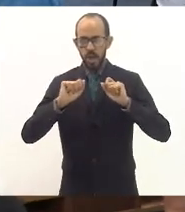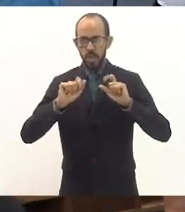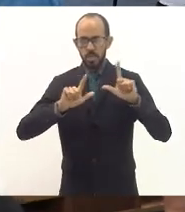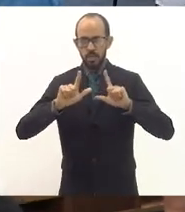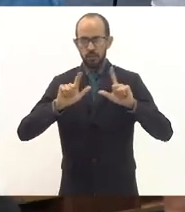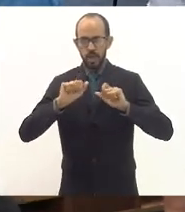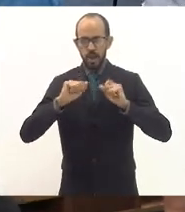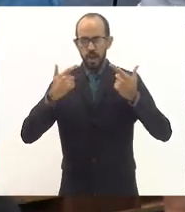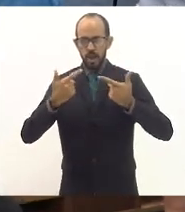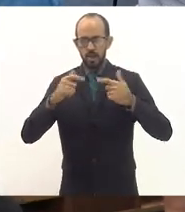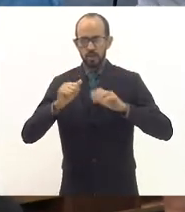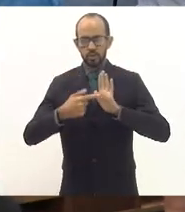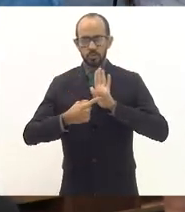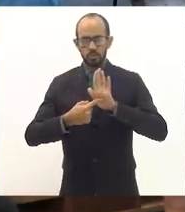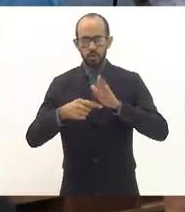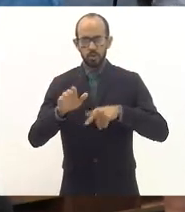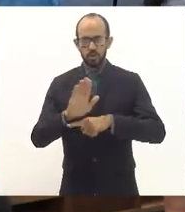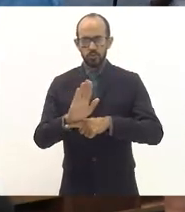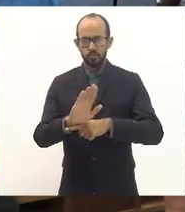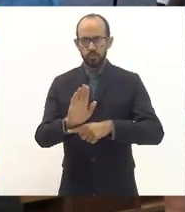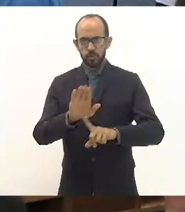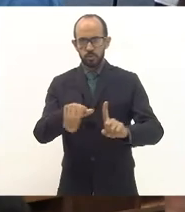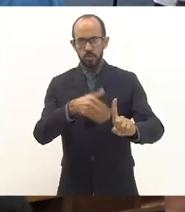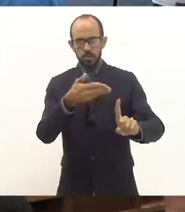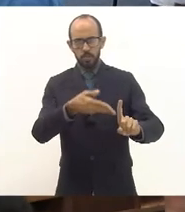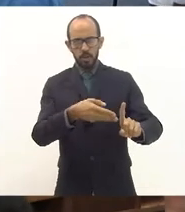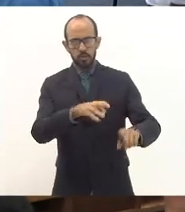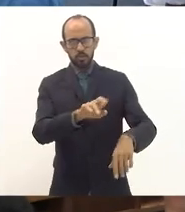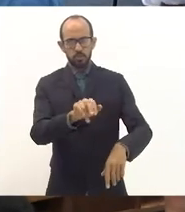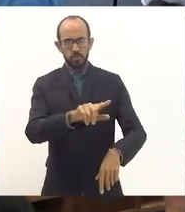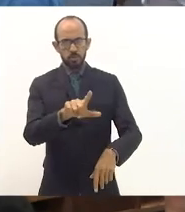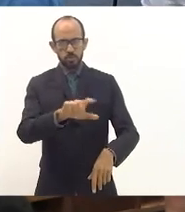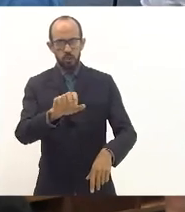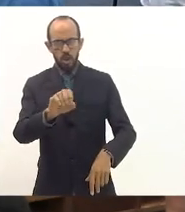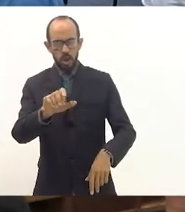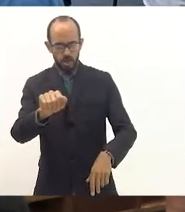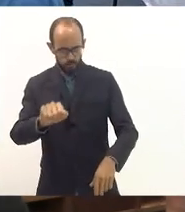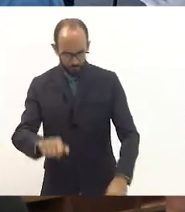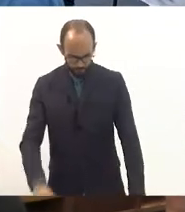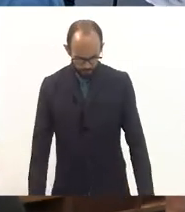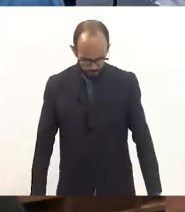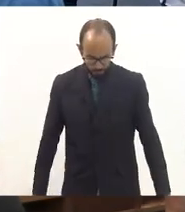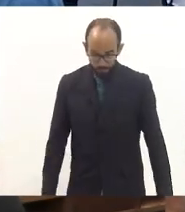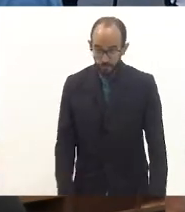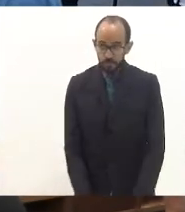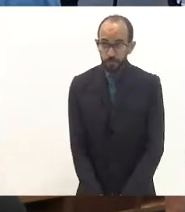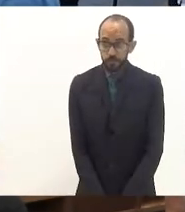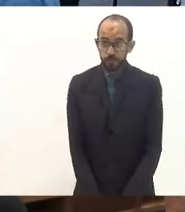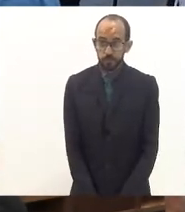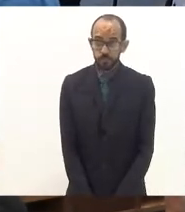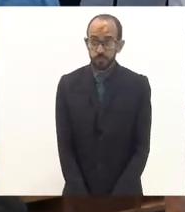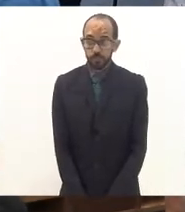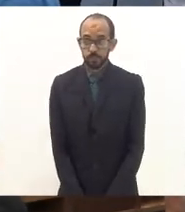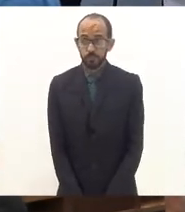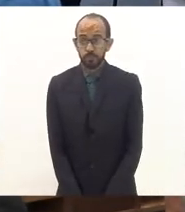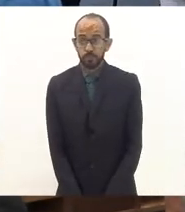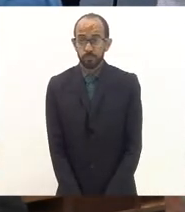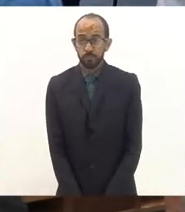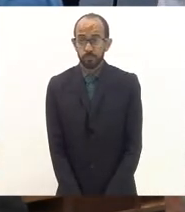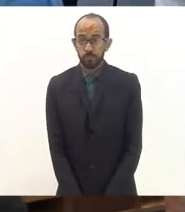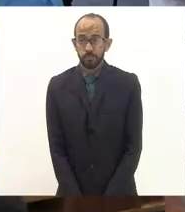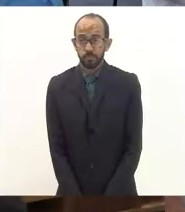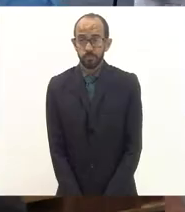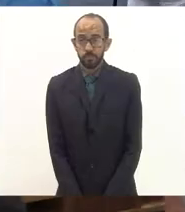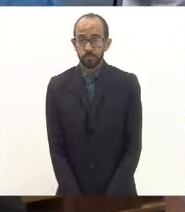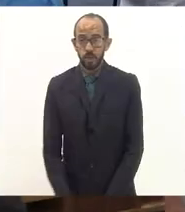passe o vídeo feito em homenagem ao nosso querido Leonel Brizola. O mito.